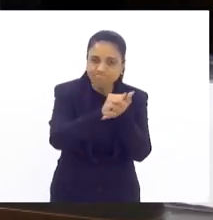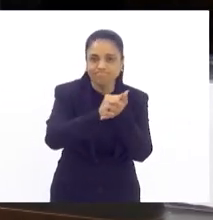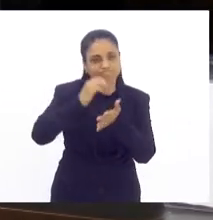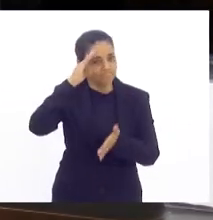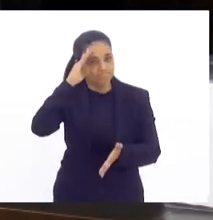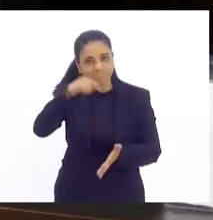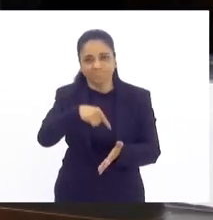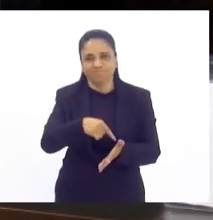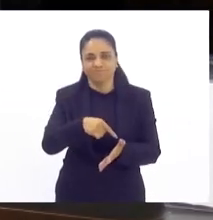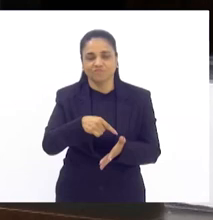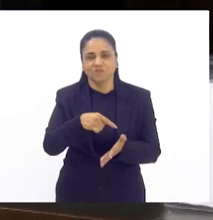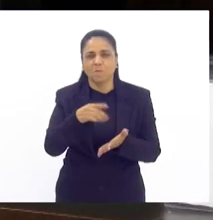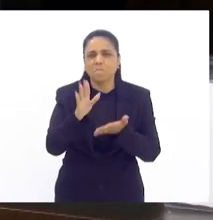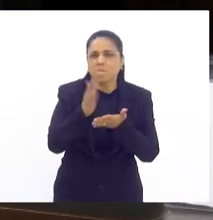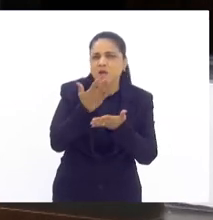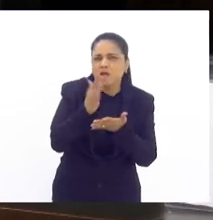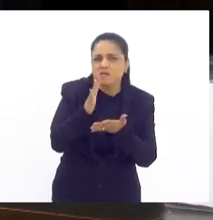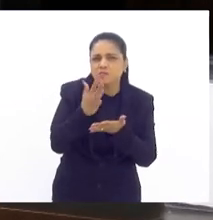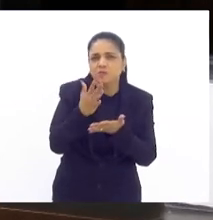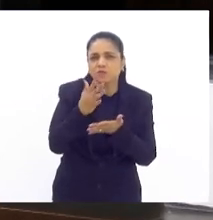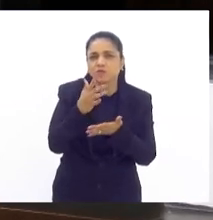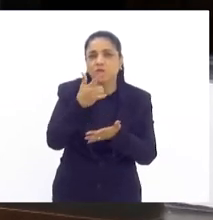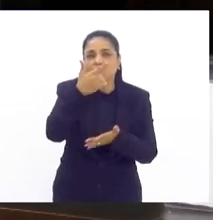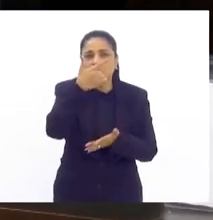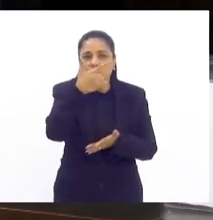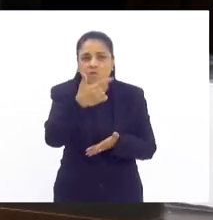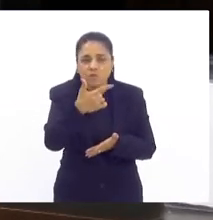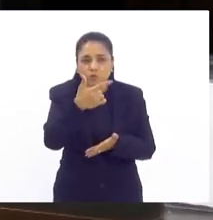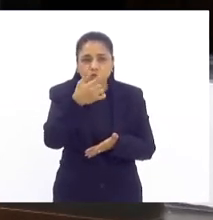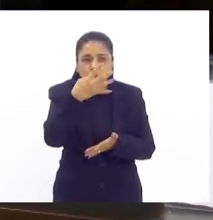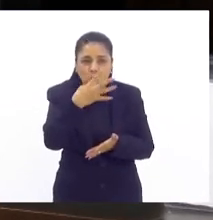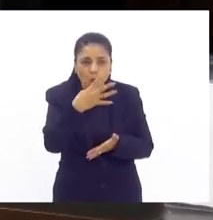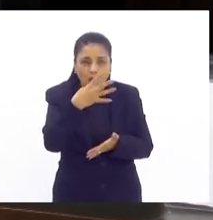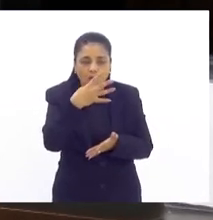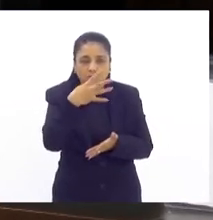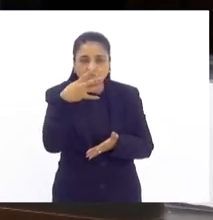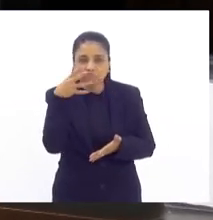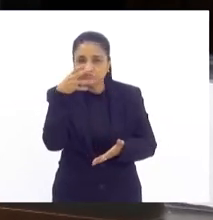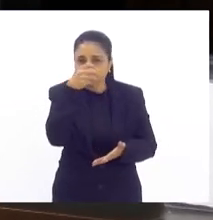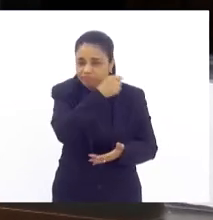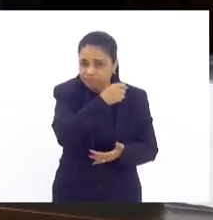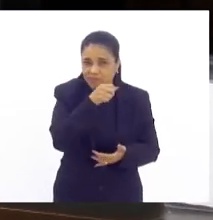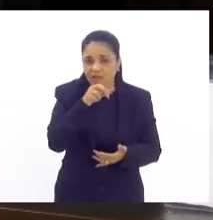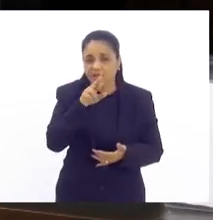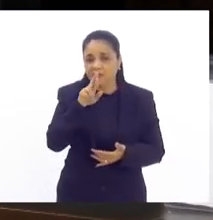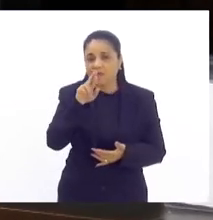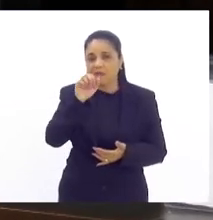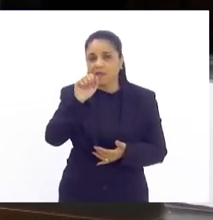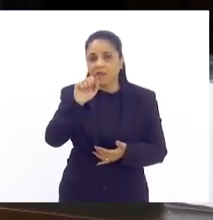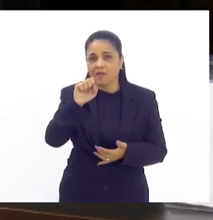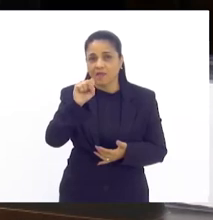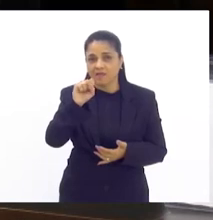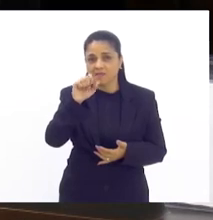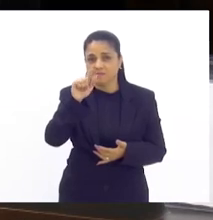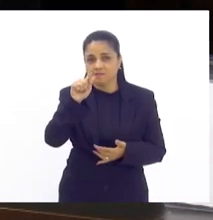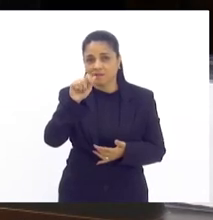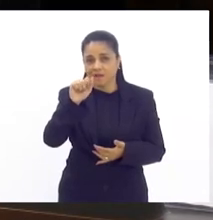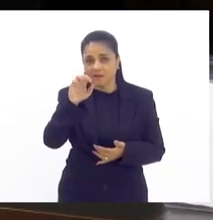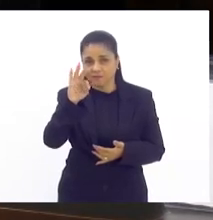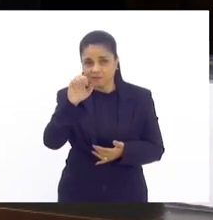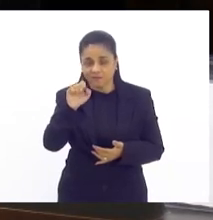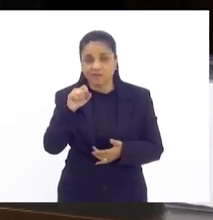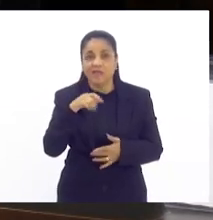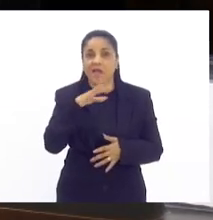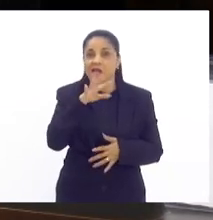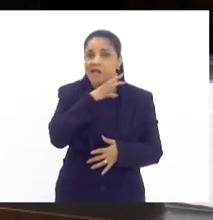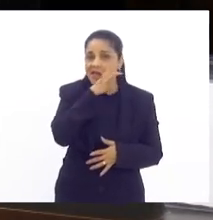foram aproximadamente 24 resgates, além de 300 animais retirados